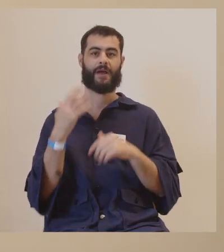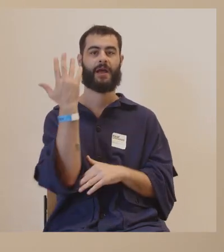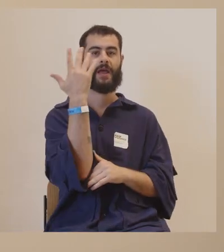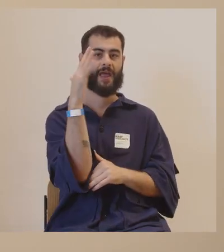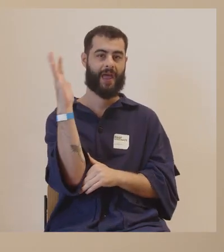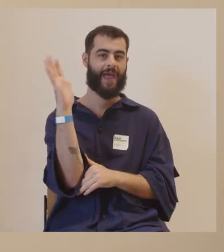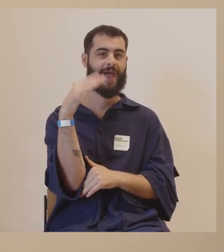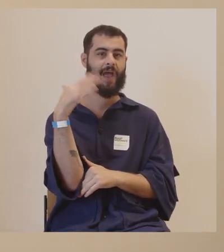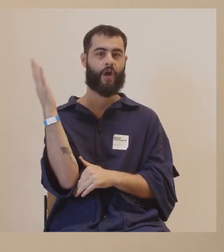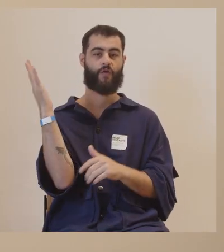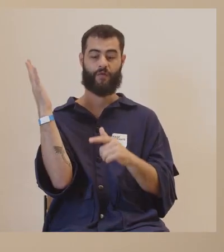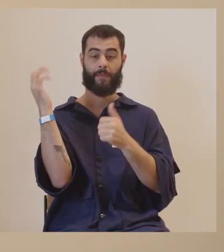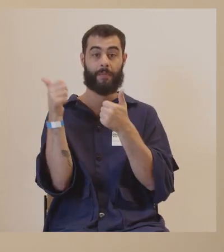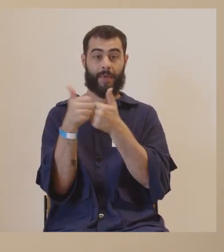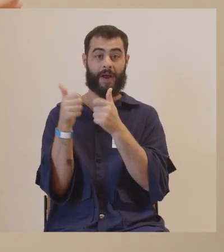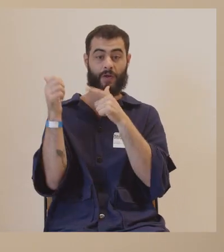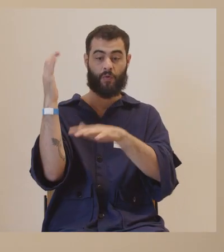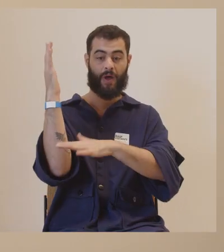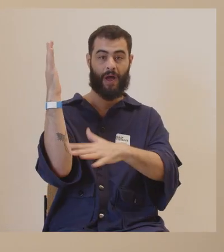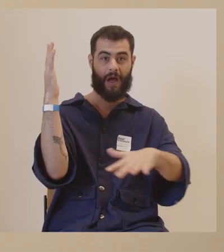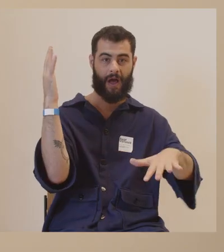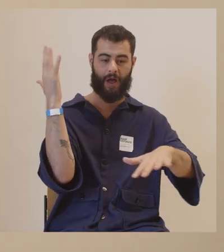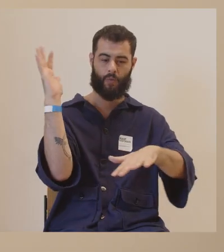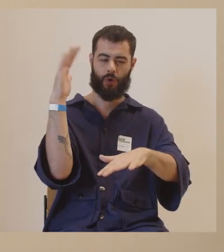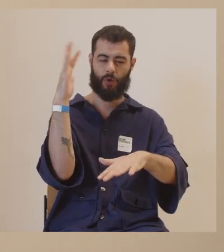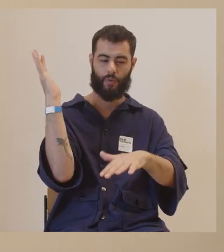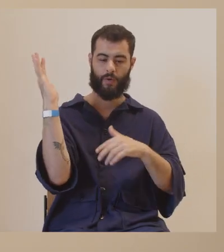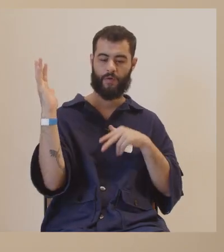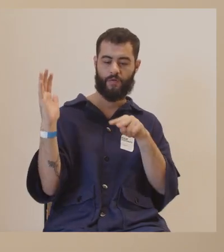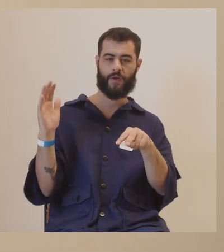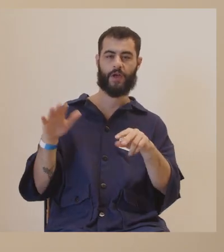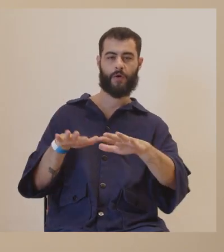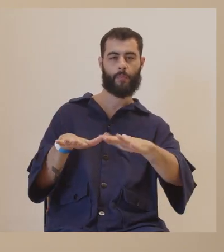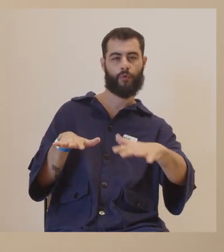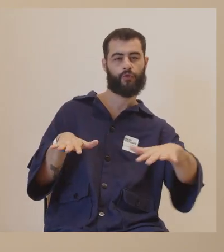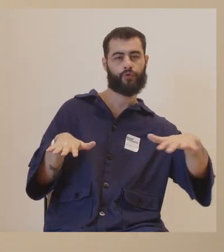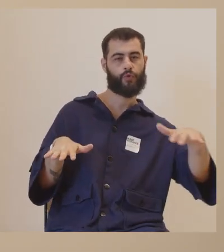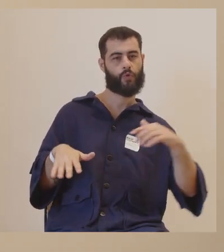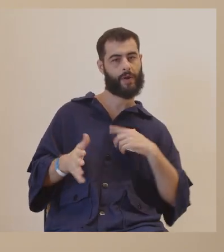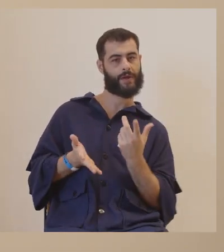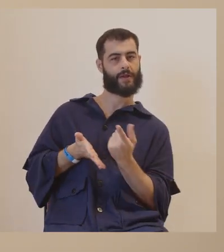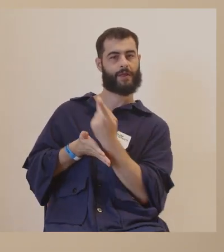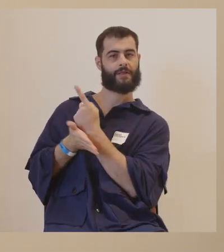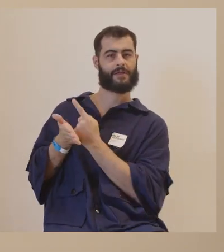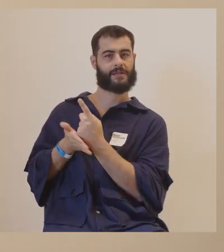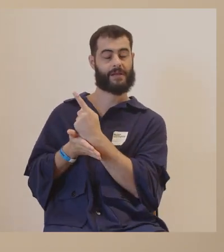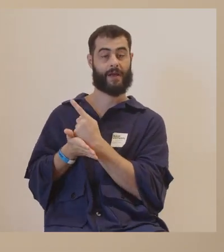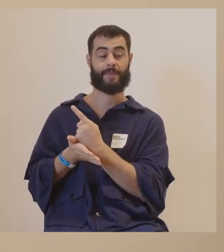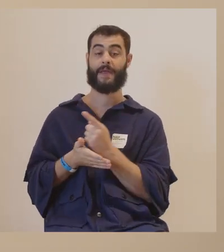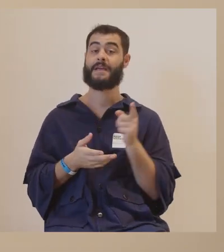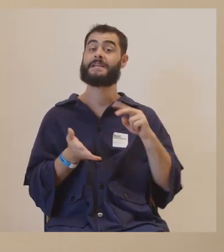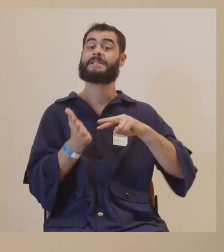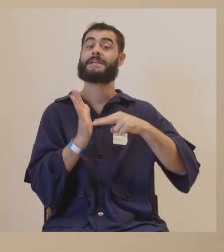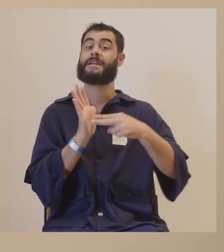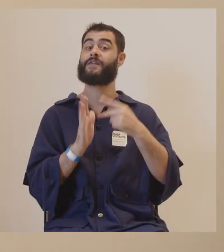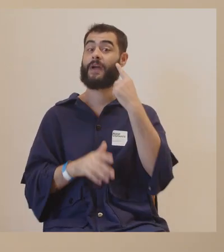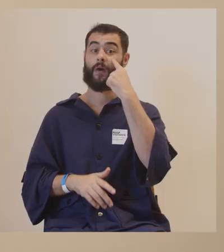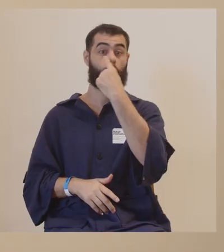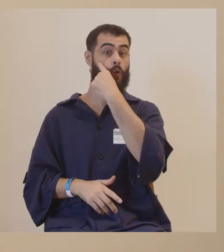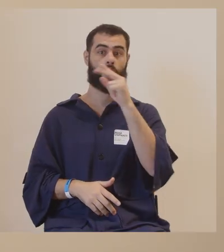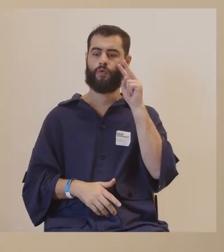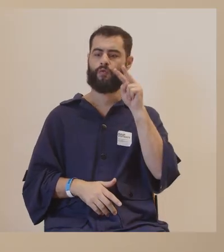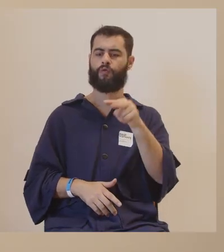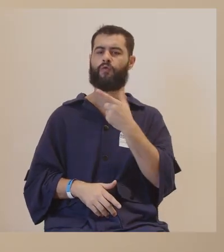né, se movimentam no fundo do rio, né? Então, ele está interessado noutra coisa, ou seja, a água deixou de ser essa